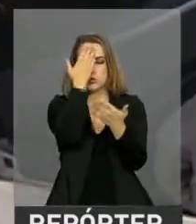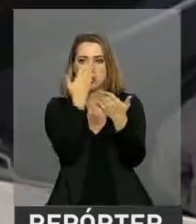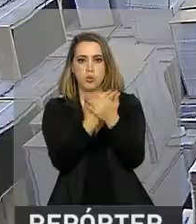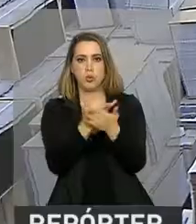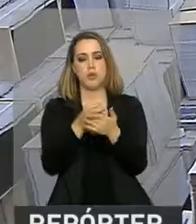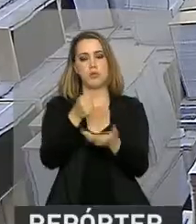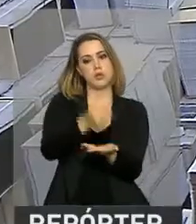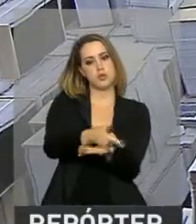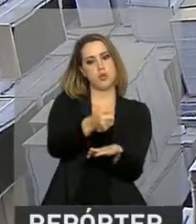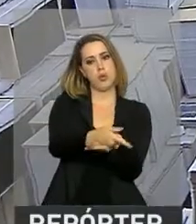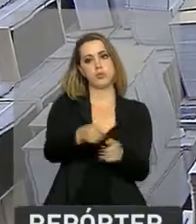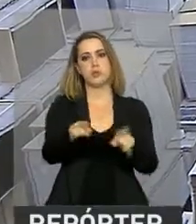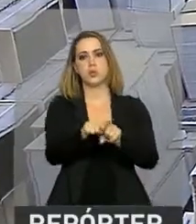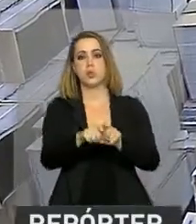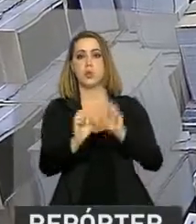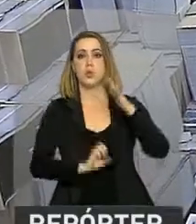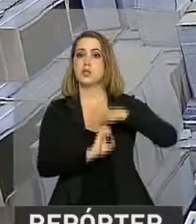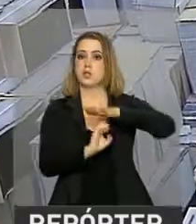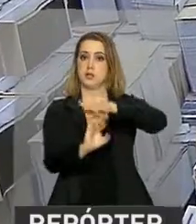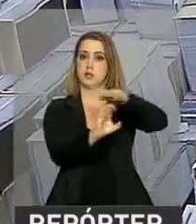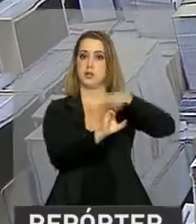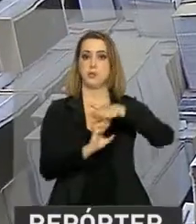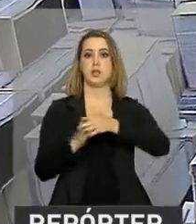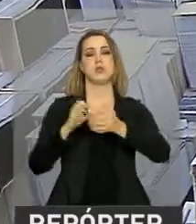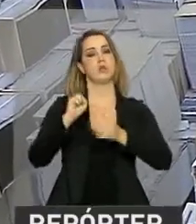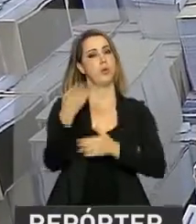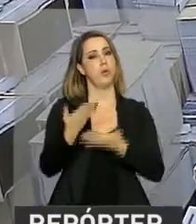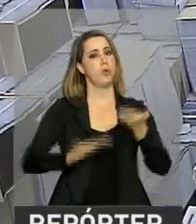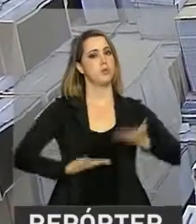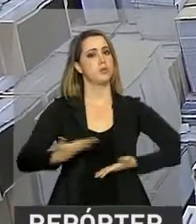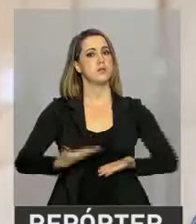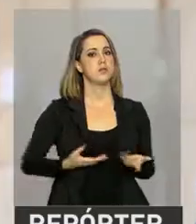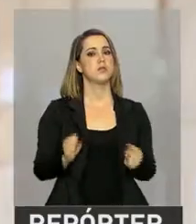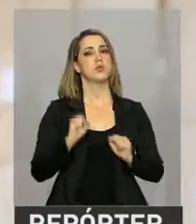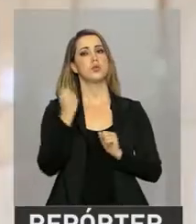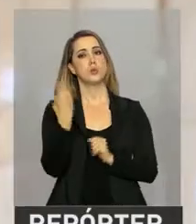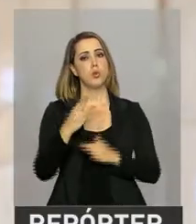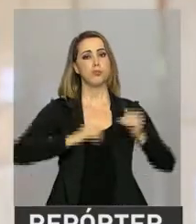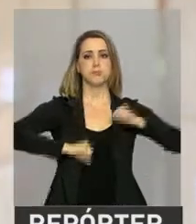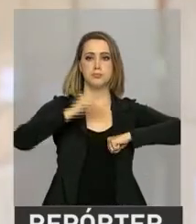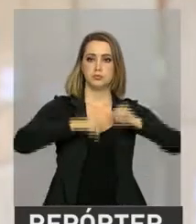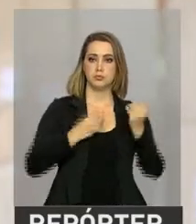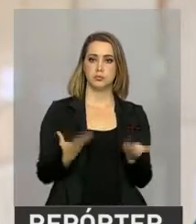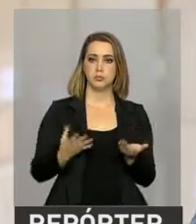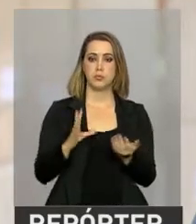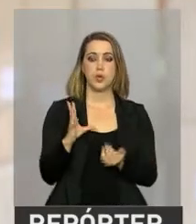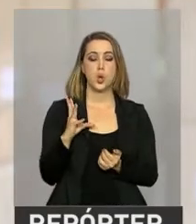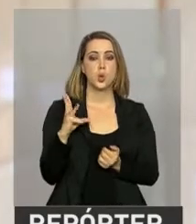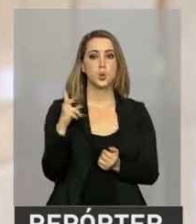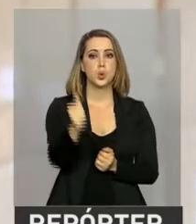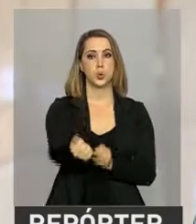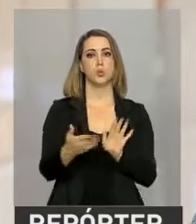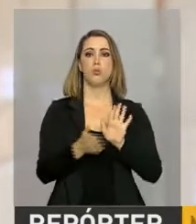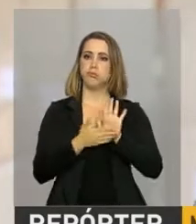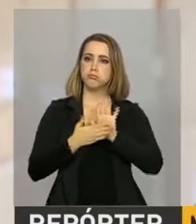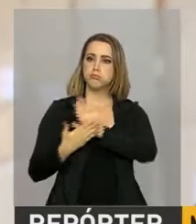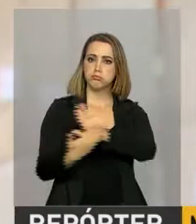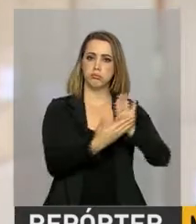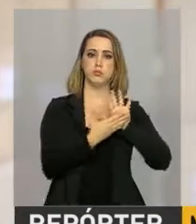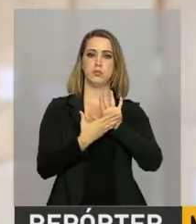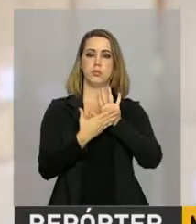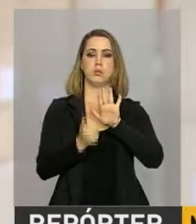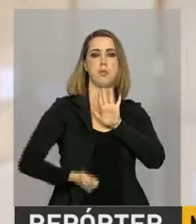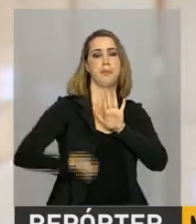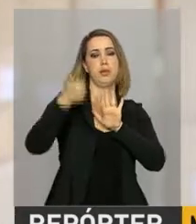e empresários ou de setores como de serviços e da indústria. Todos esses indicadores mostram uma recuperação da economia para o ano